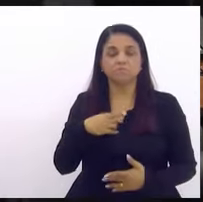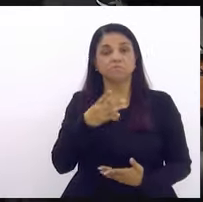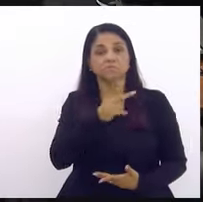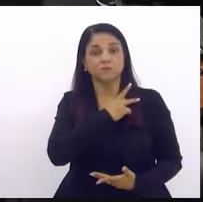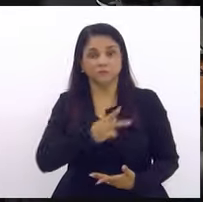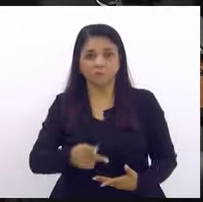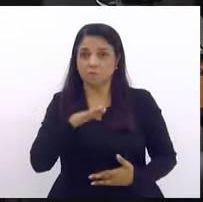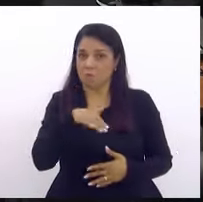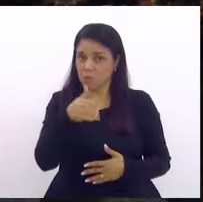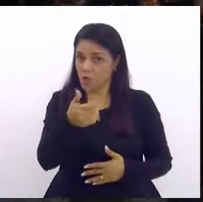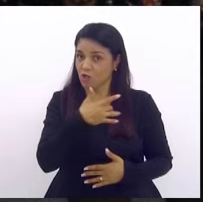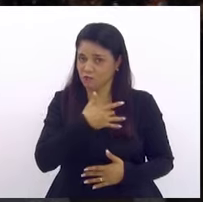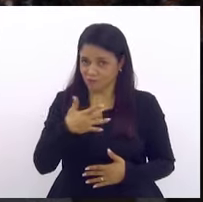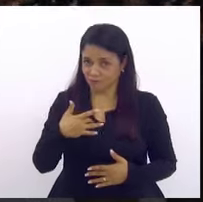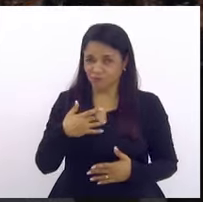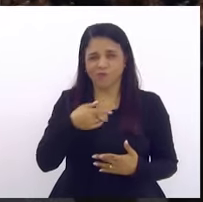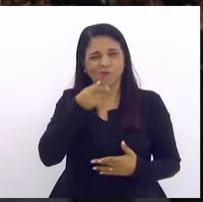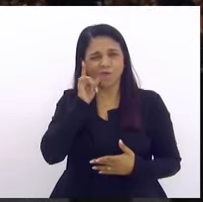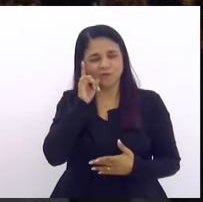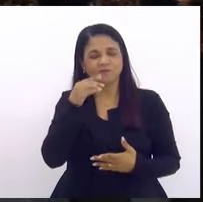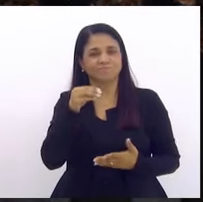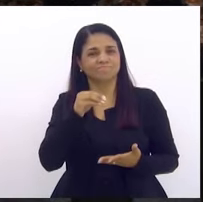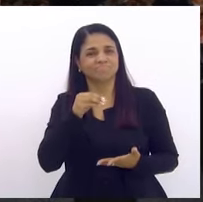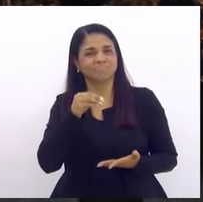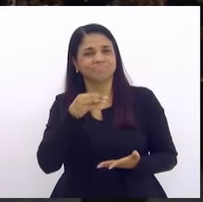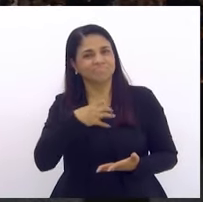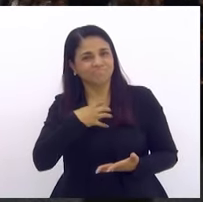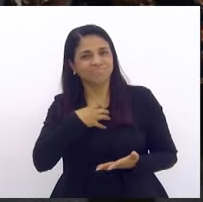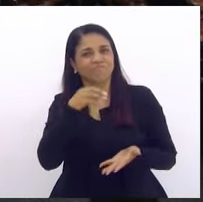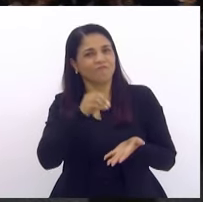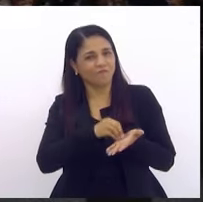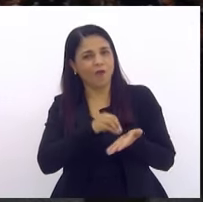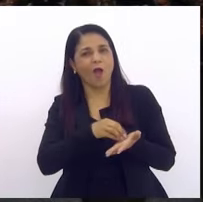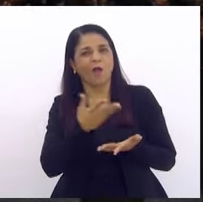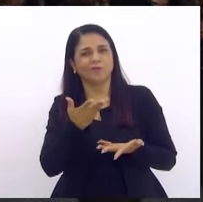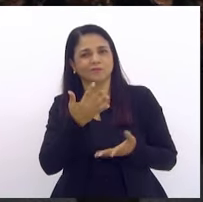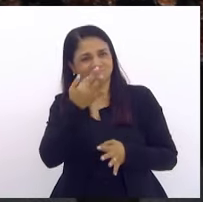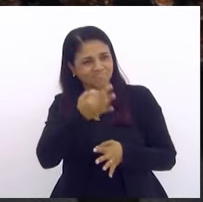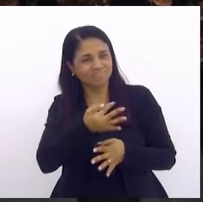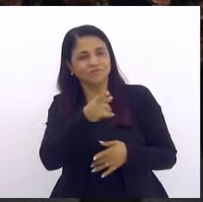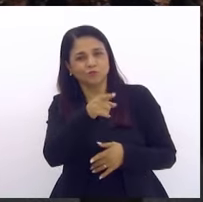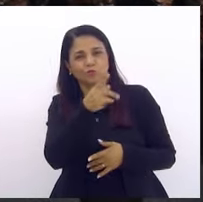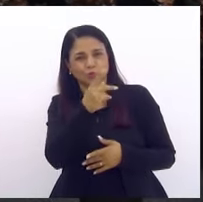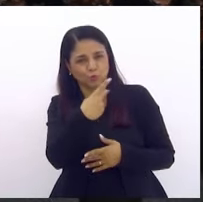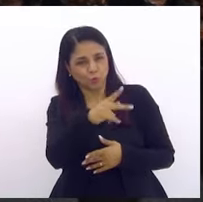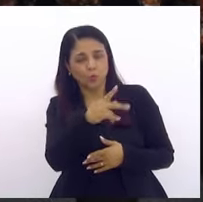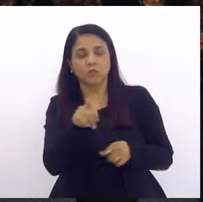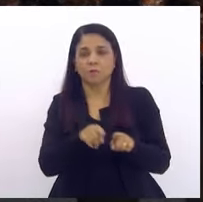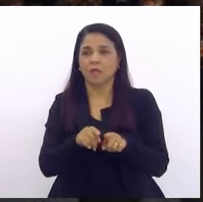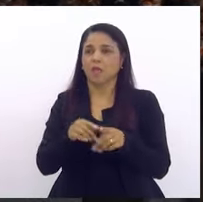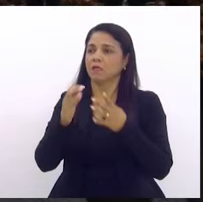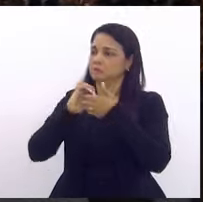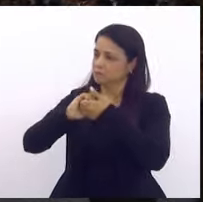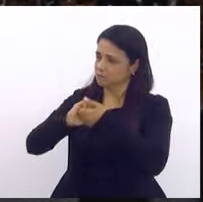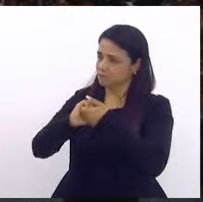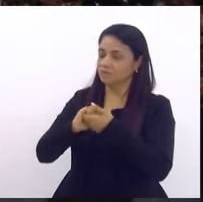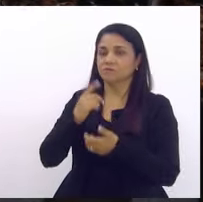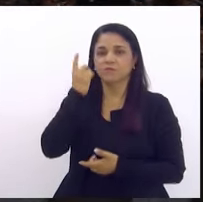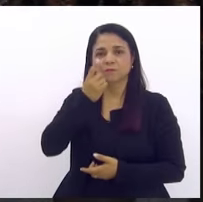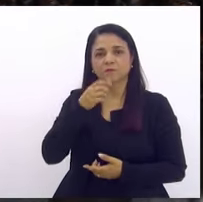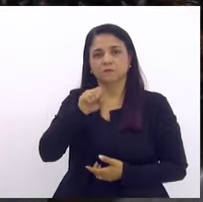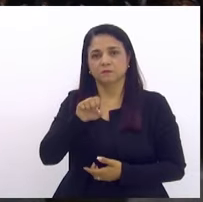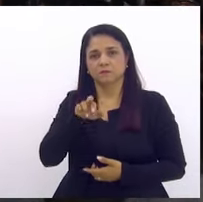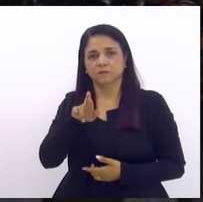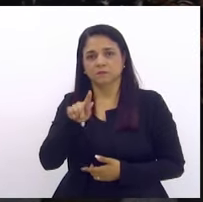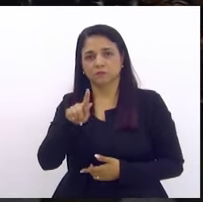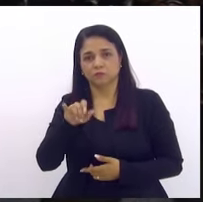esteja melhor, senti sua falta ontem no Colégio de Líderes. Tá? Queria saudar o deputado Serginho também, doutor Serginho, e